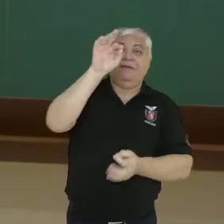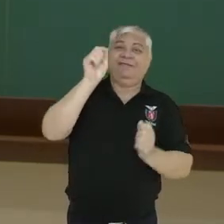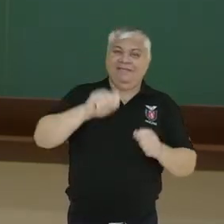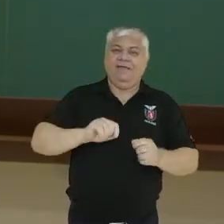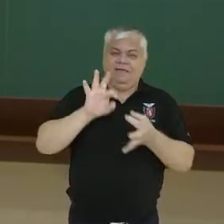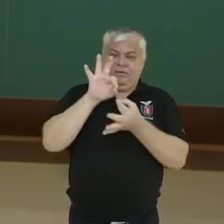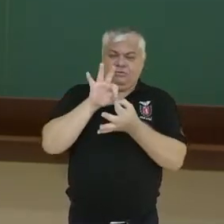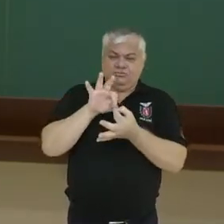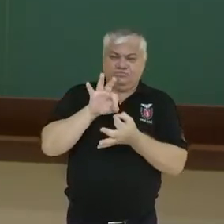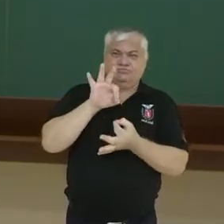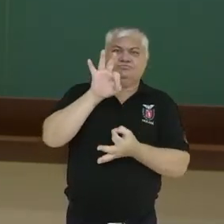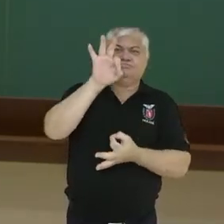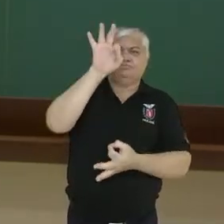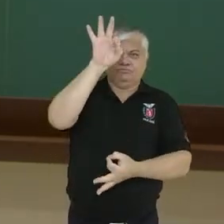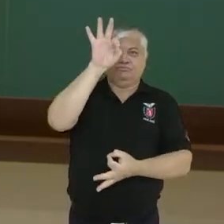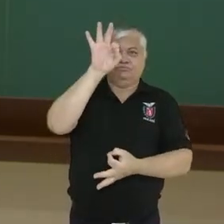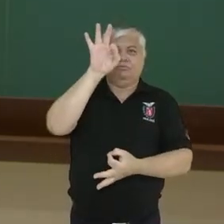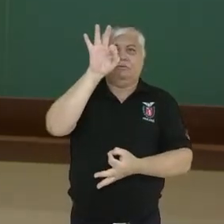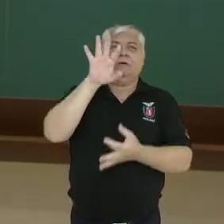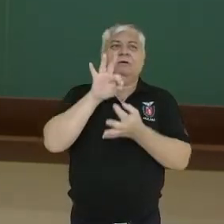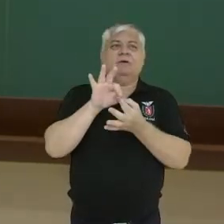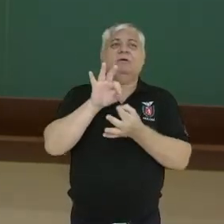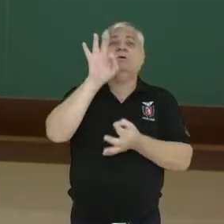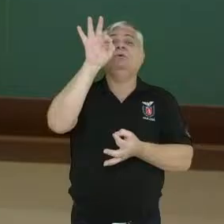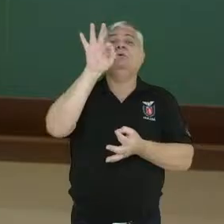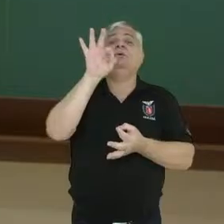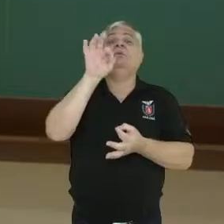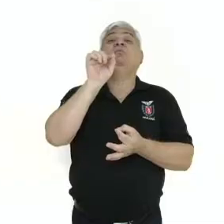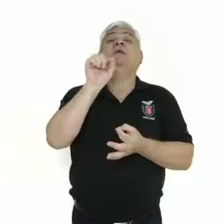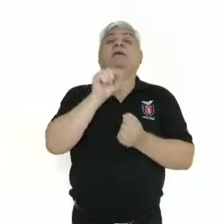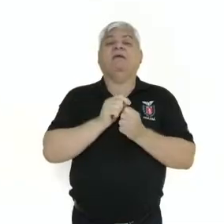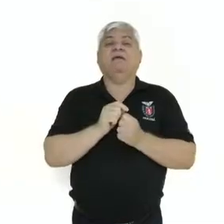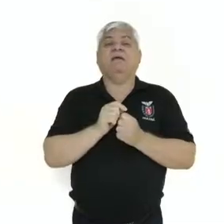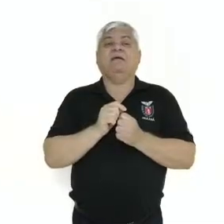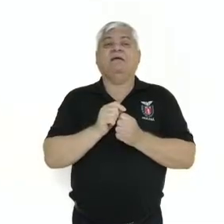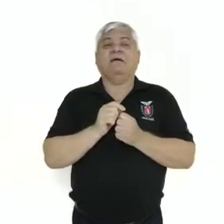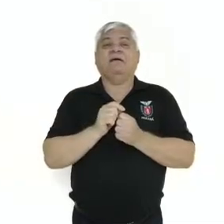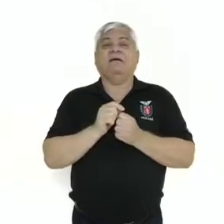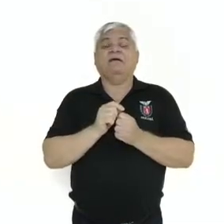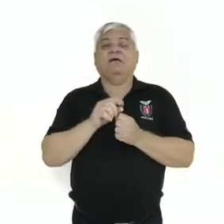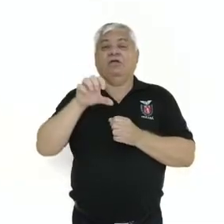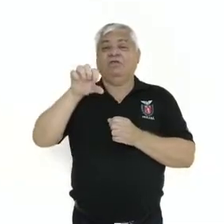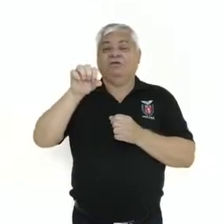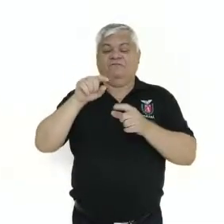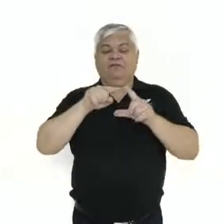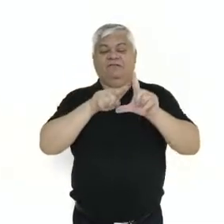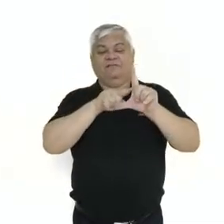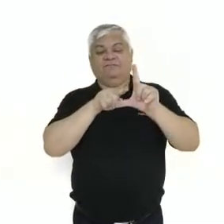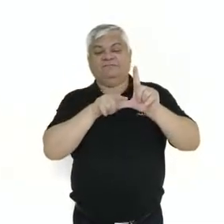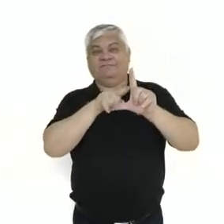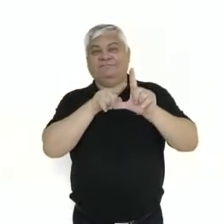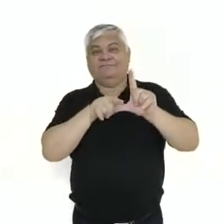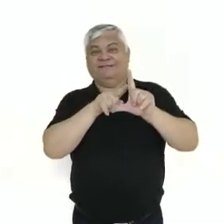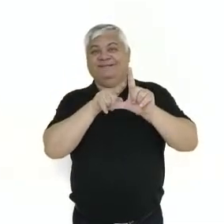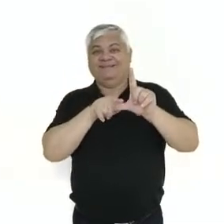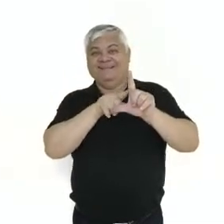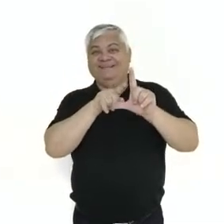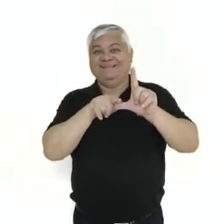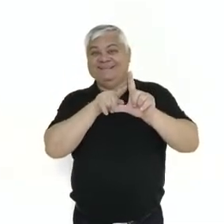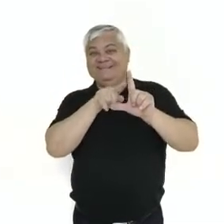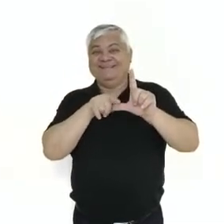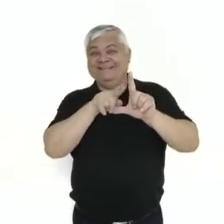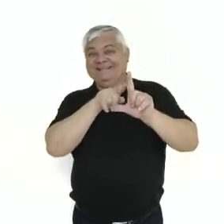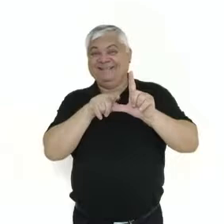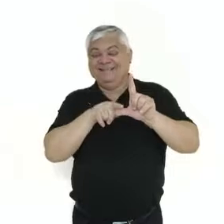vértice. Quando traçamos a altura, olha o que acontece aqui embaixo. Ângulo de 90 graus. Então, nós temos um